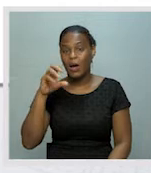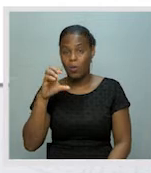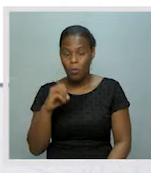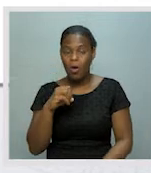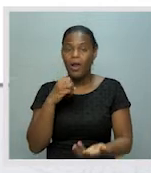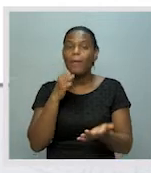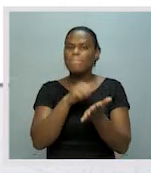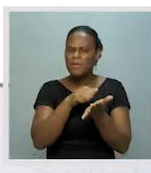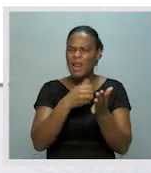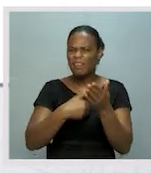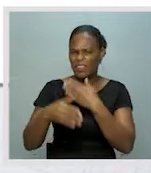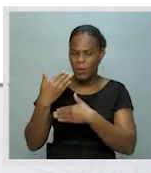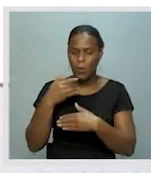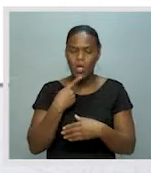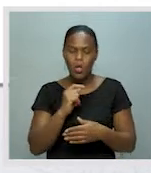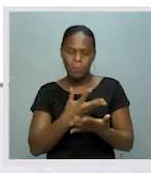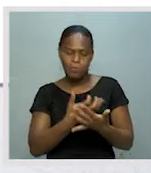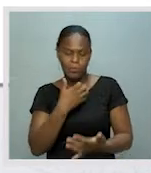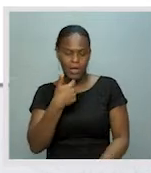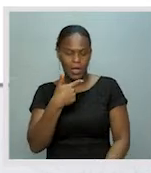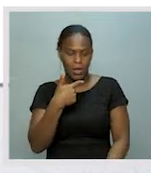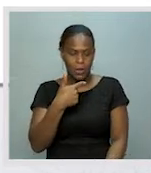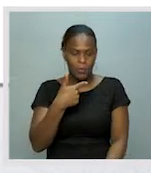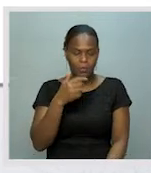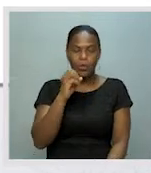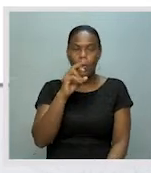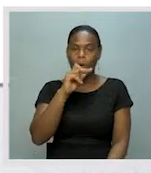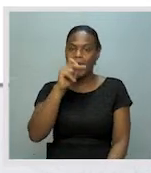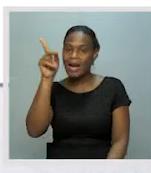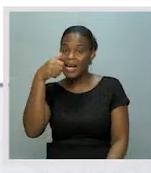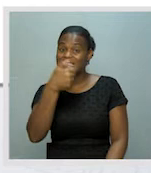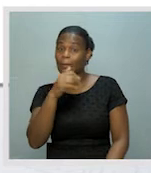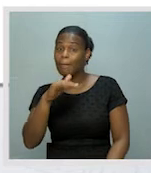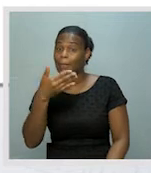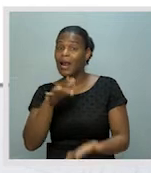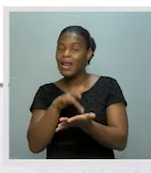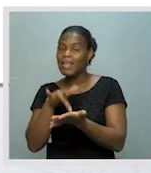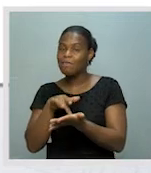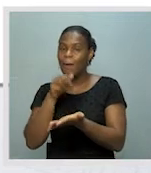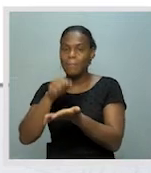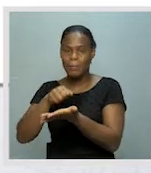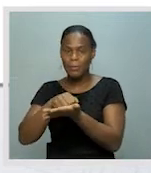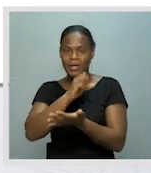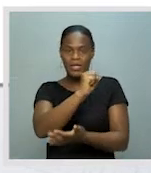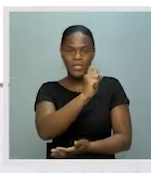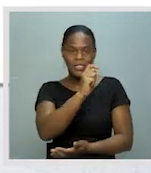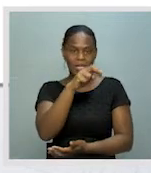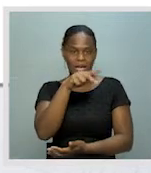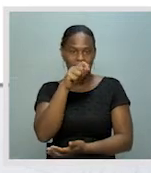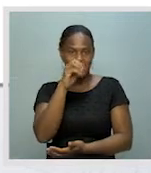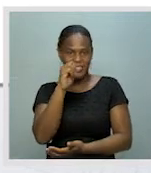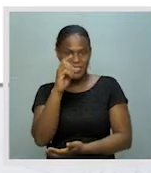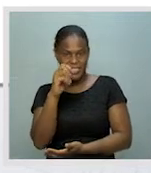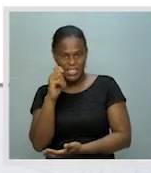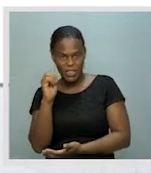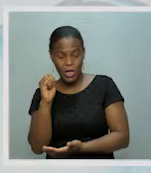ênfase, né? Dão ênfase à Torá, que são os 5 primeiros livros da Bíblia, de Gênesis ao